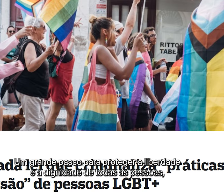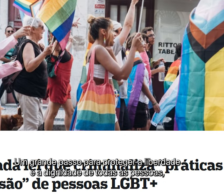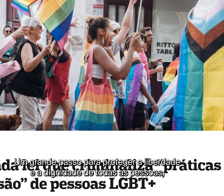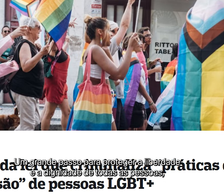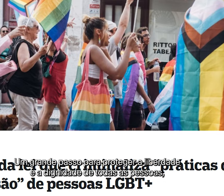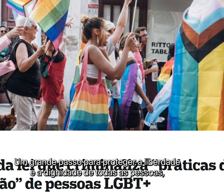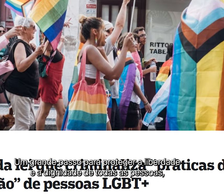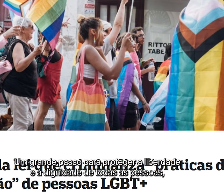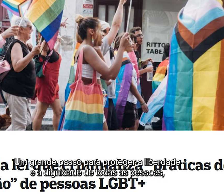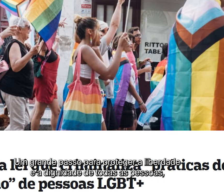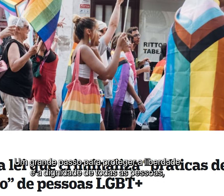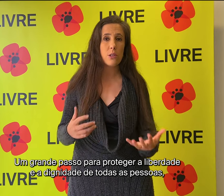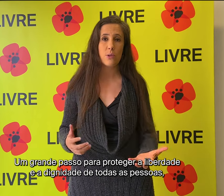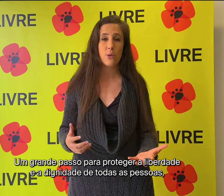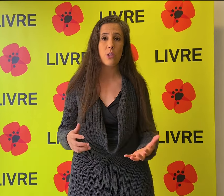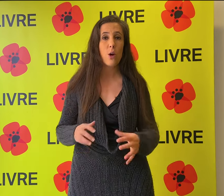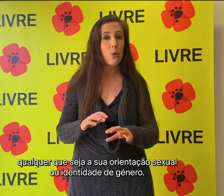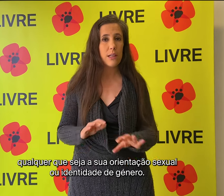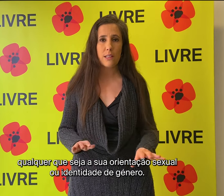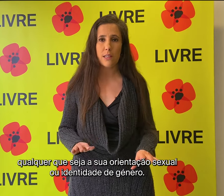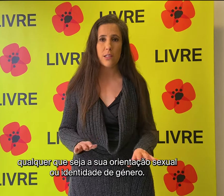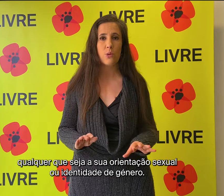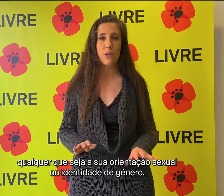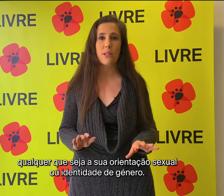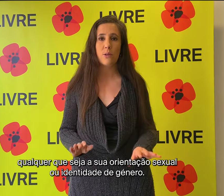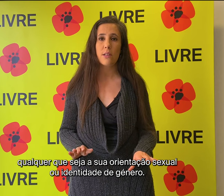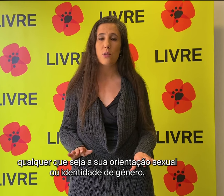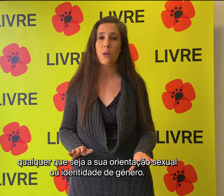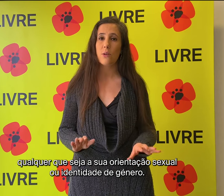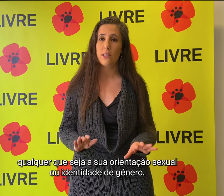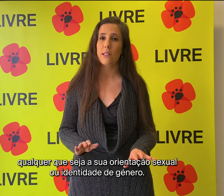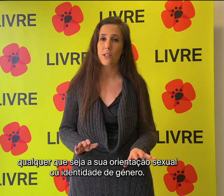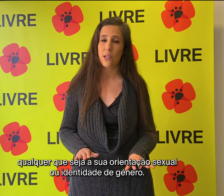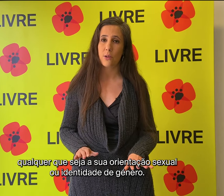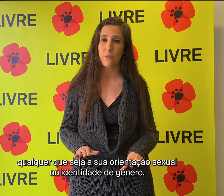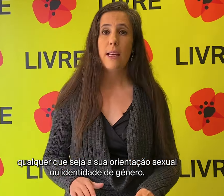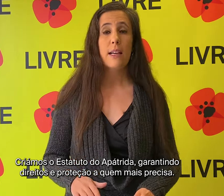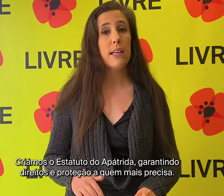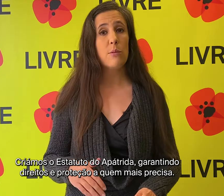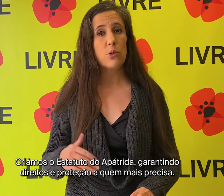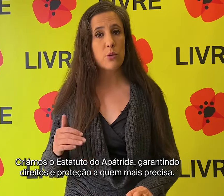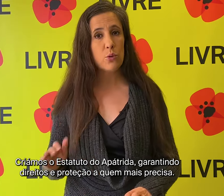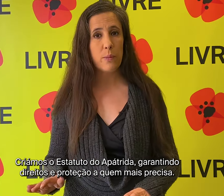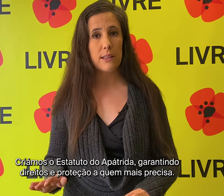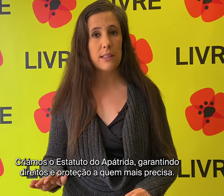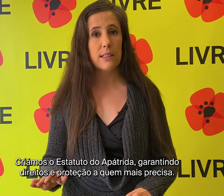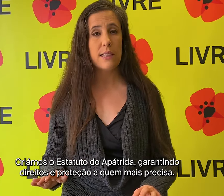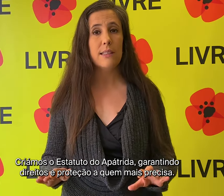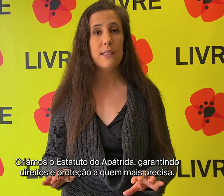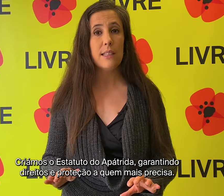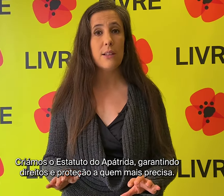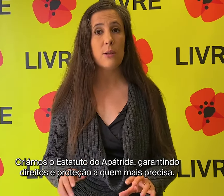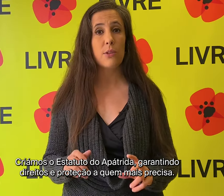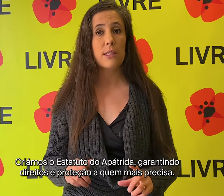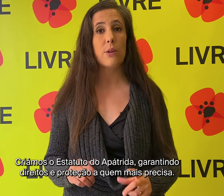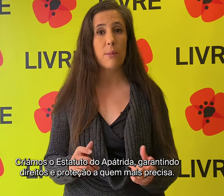passo para proteger a liberdade e a dignidade de todas as pessoas, qualquer que seja a sua orientação sexual ou identidade de género. Criámos o Estatuto Apátrida,